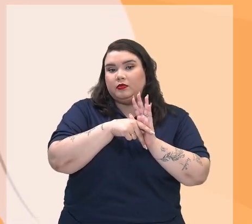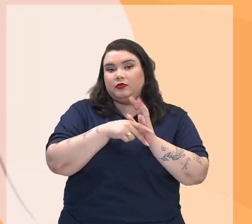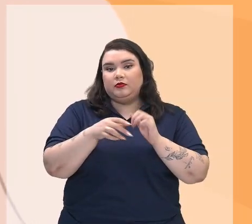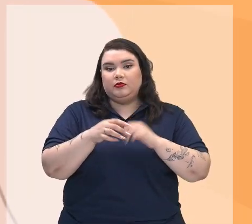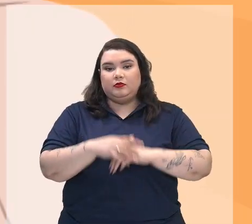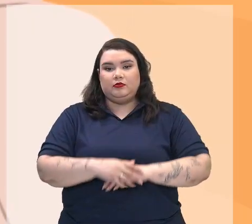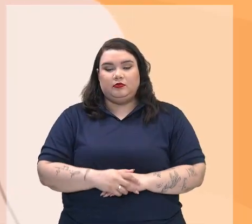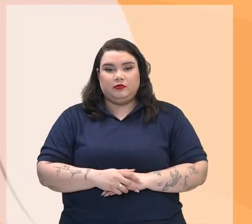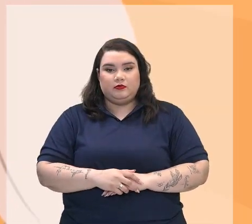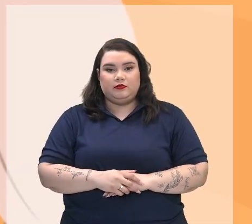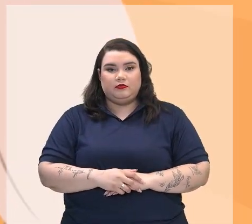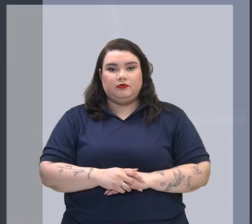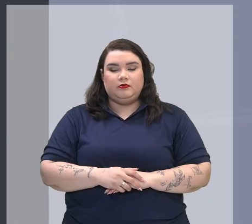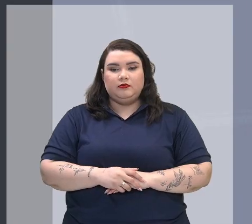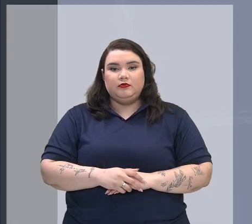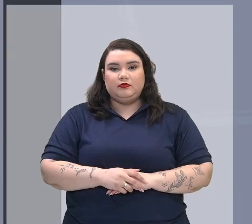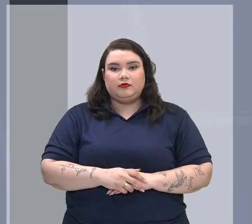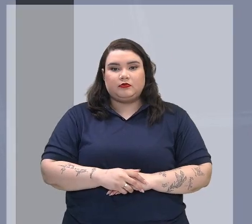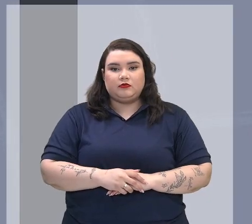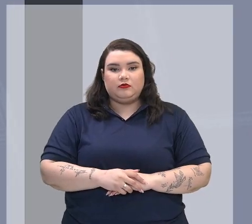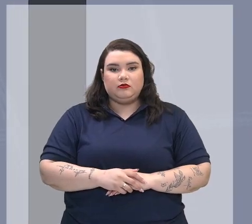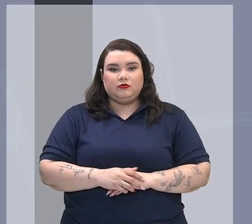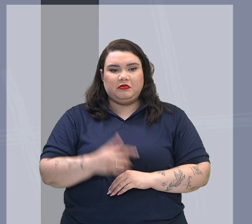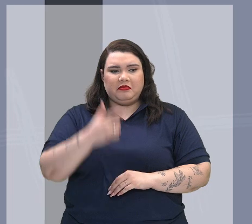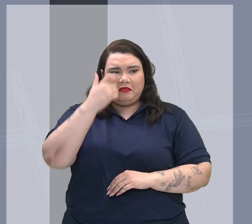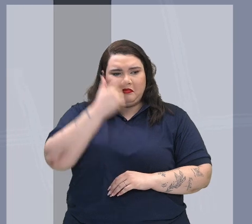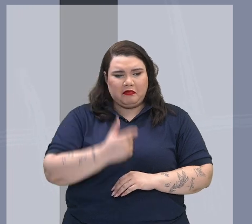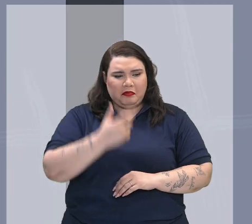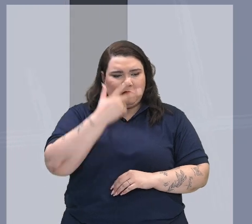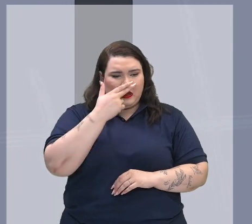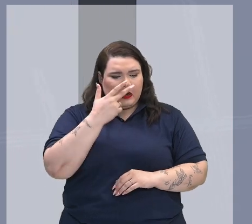um bicho. Eu não sou gente.